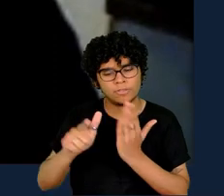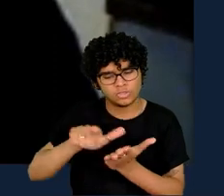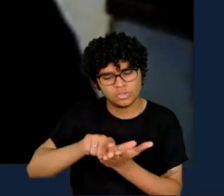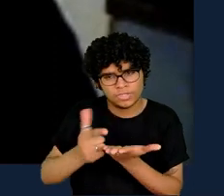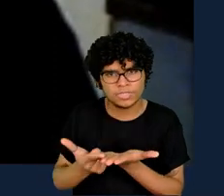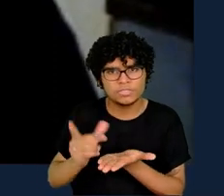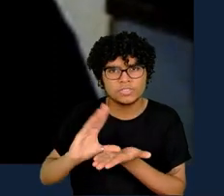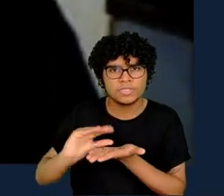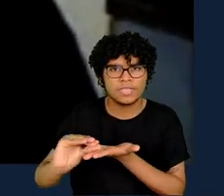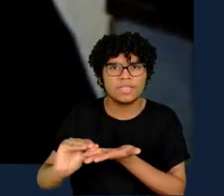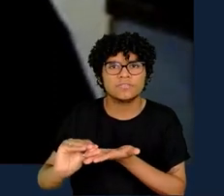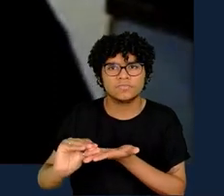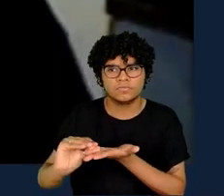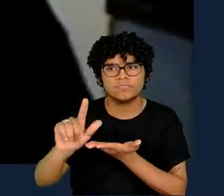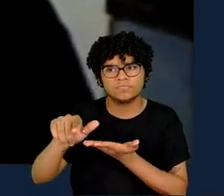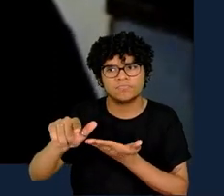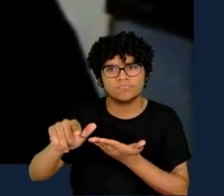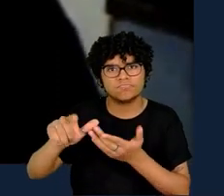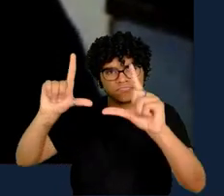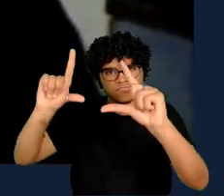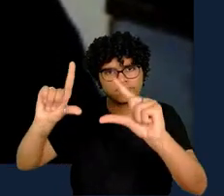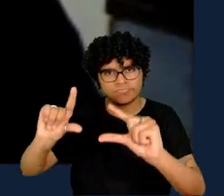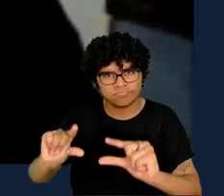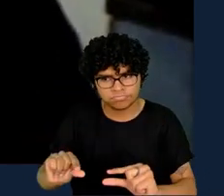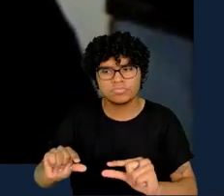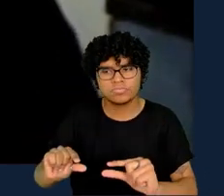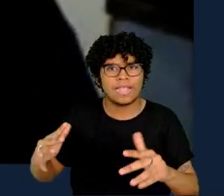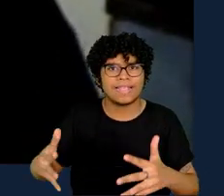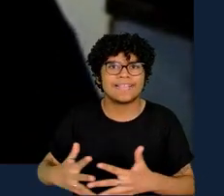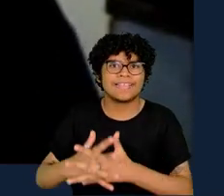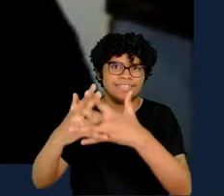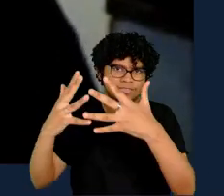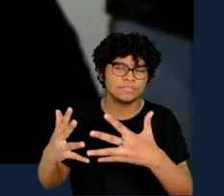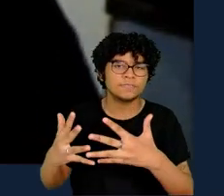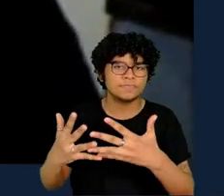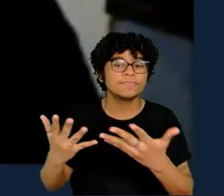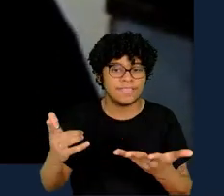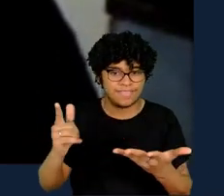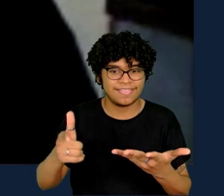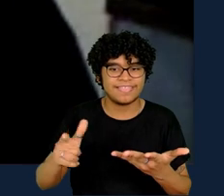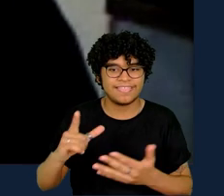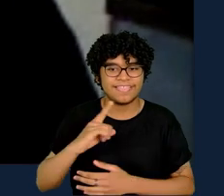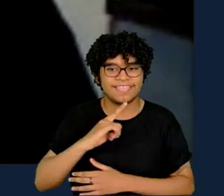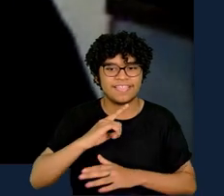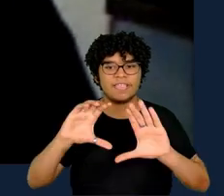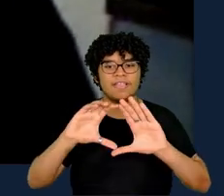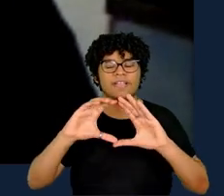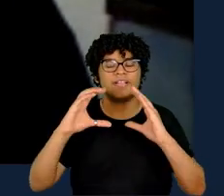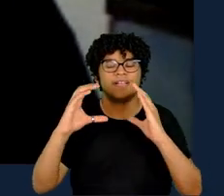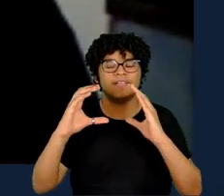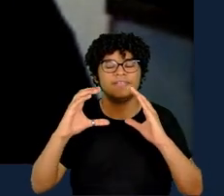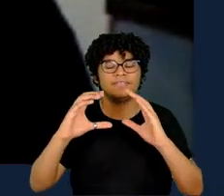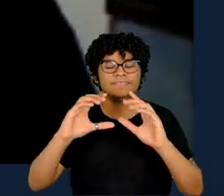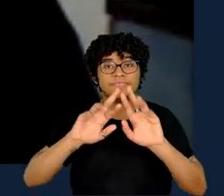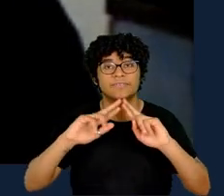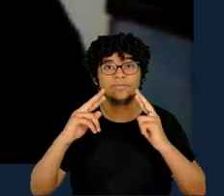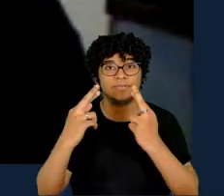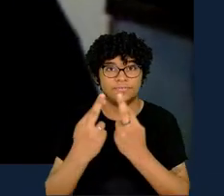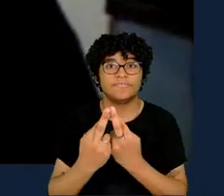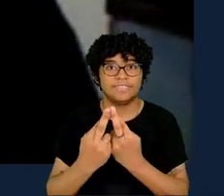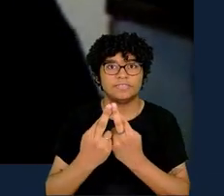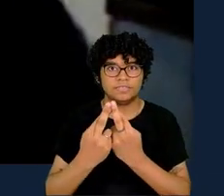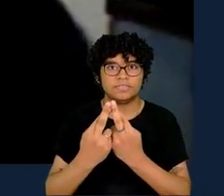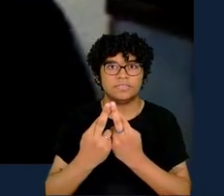do colapso climático iminente? Enquanto a Conferência das Nações Unidas sobre Mudanças Climáticas, a COP26, reúne